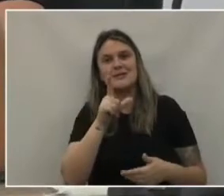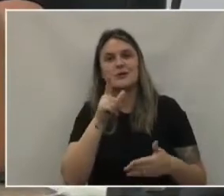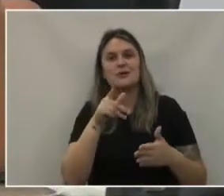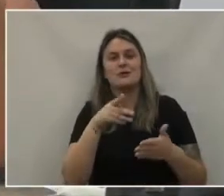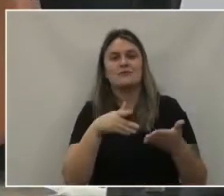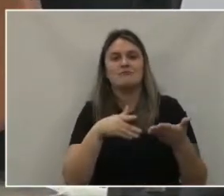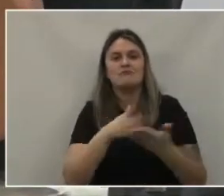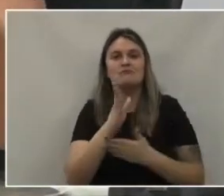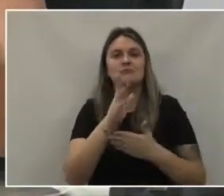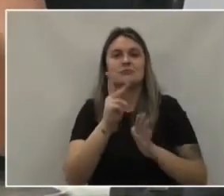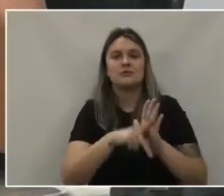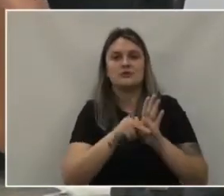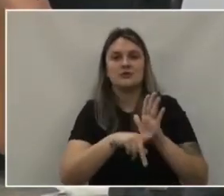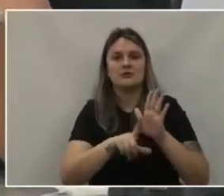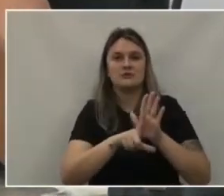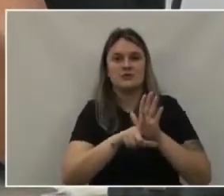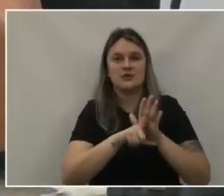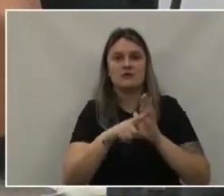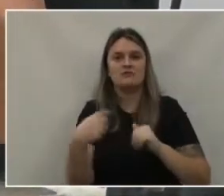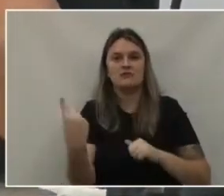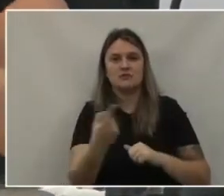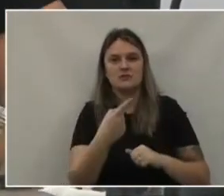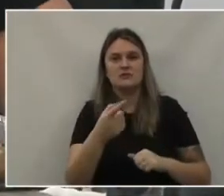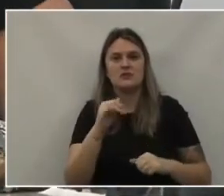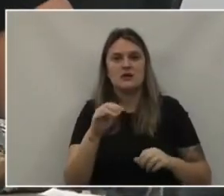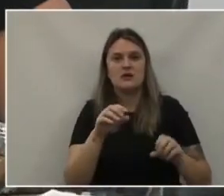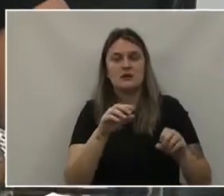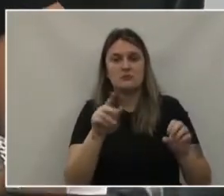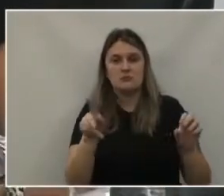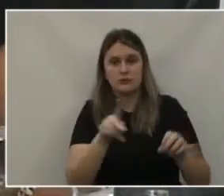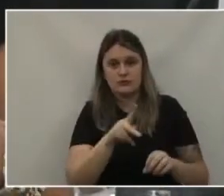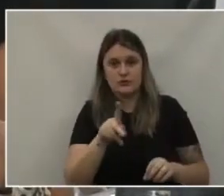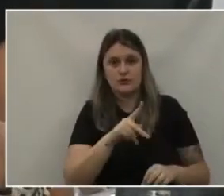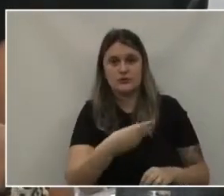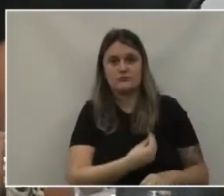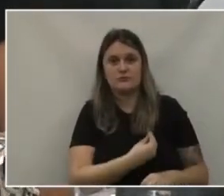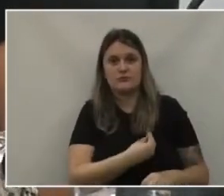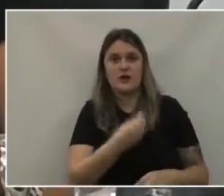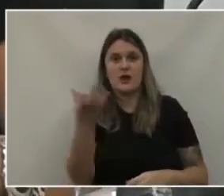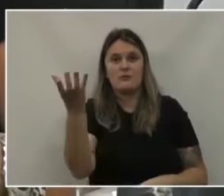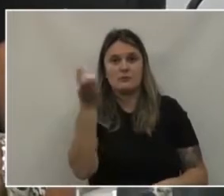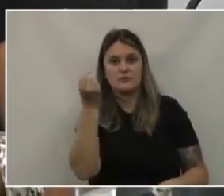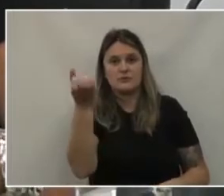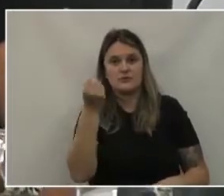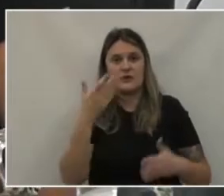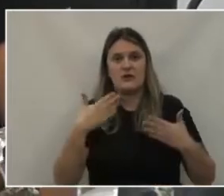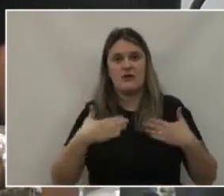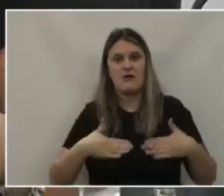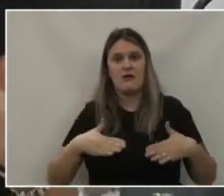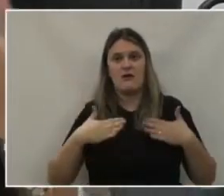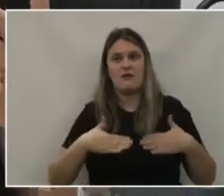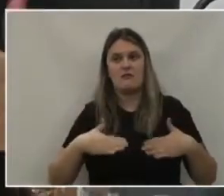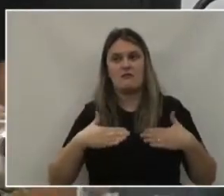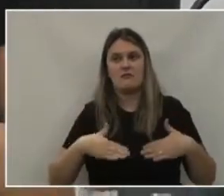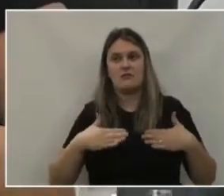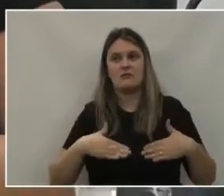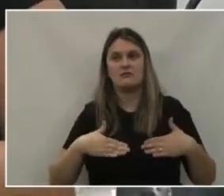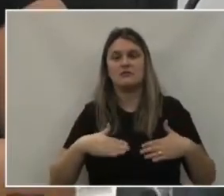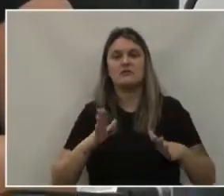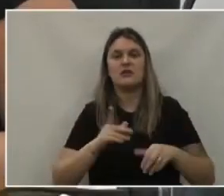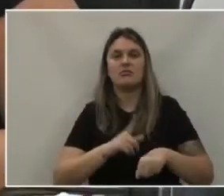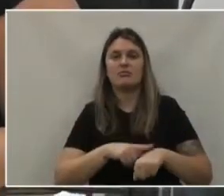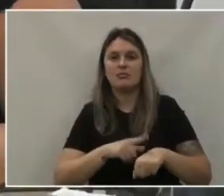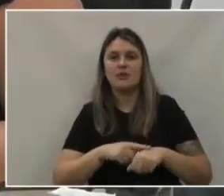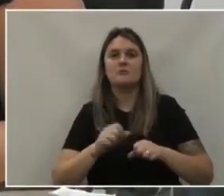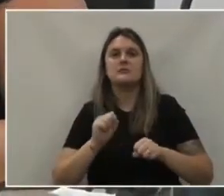de lei que vocês possam, as educadoras que estão aqui, se aposentar tranquilamente, que faz muito tempo que